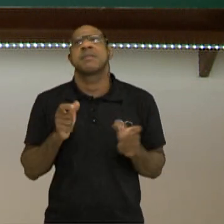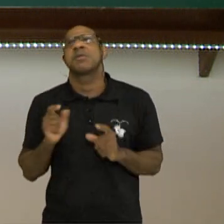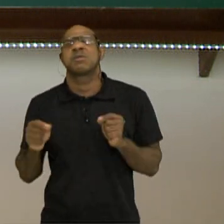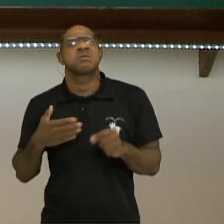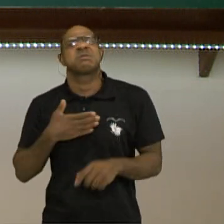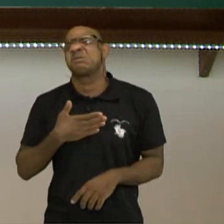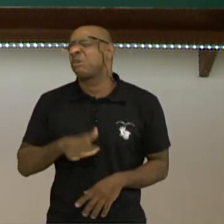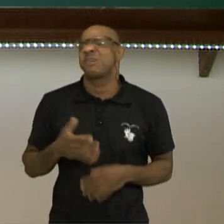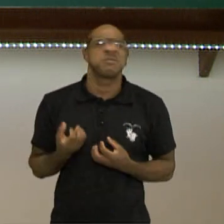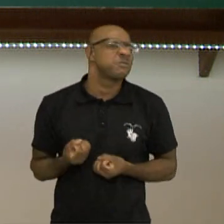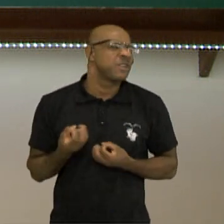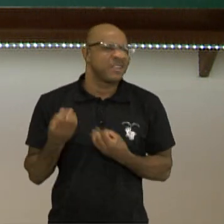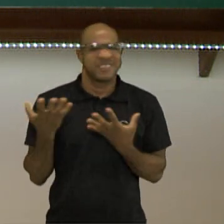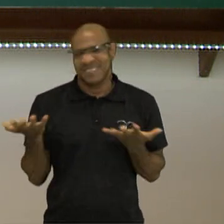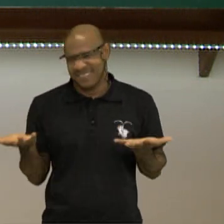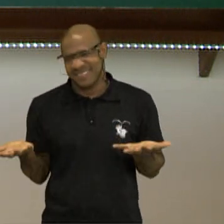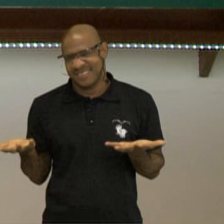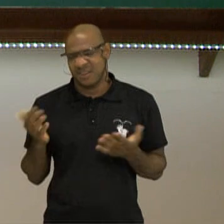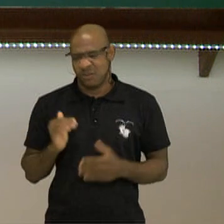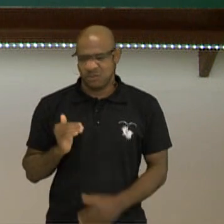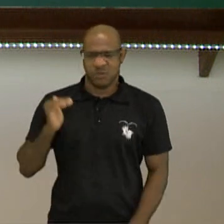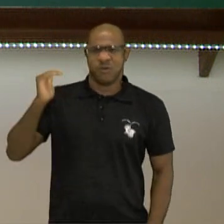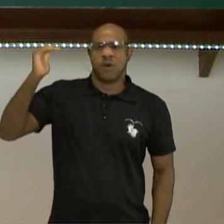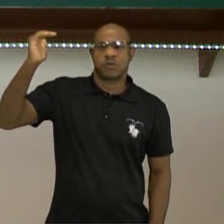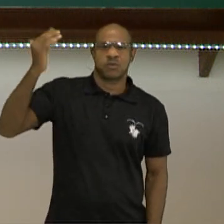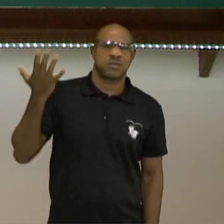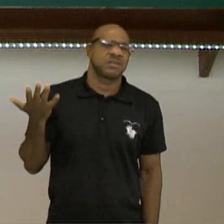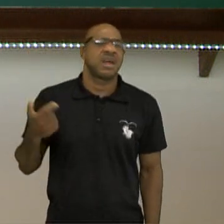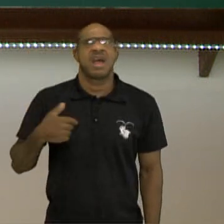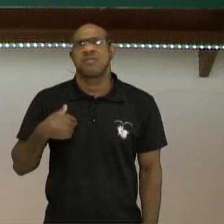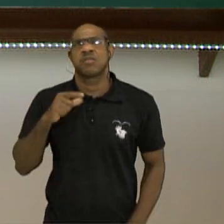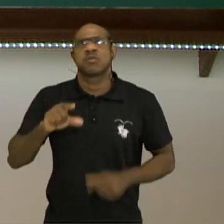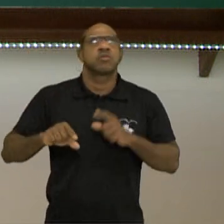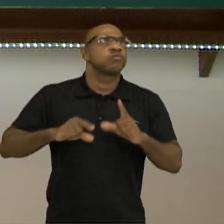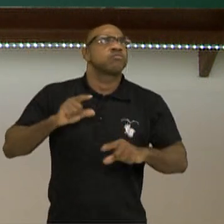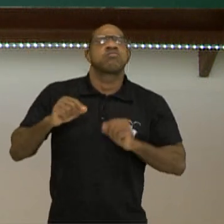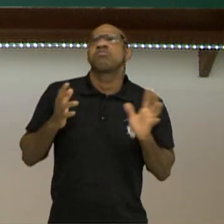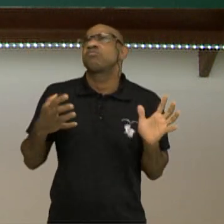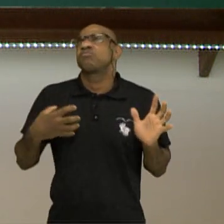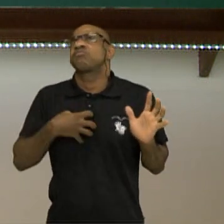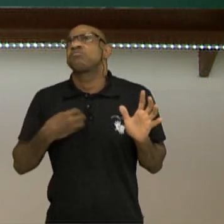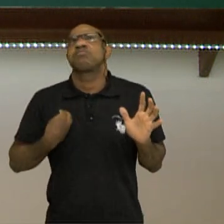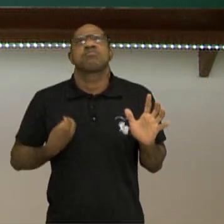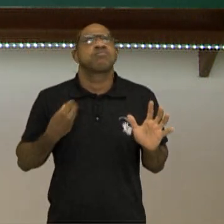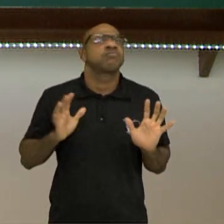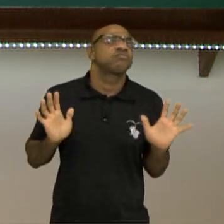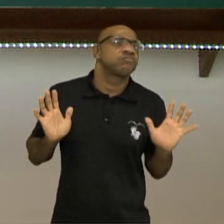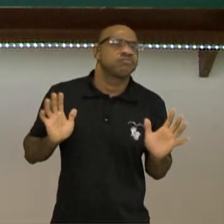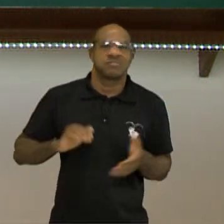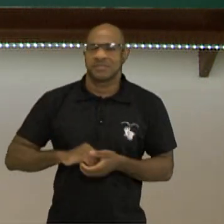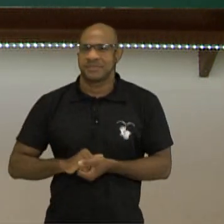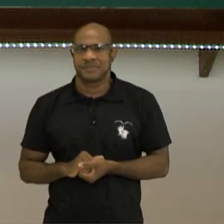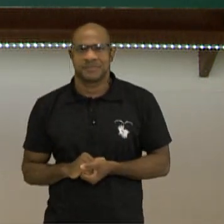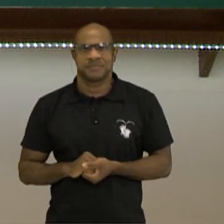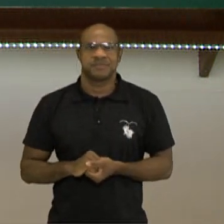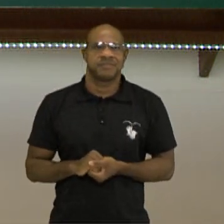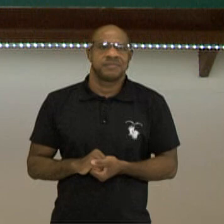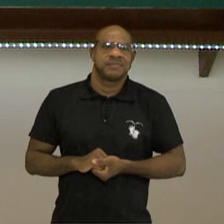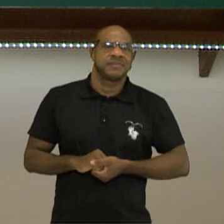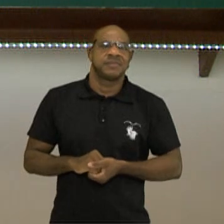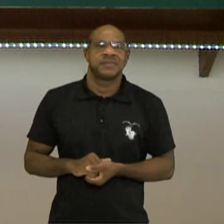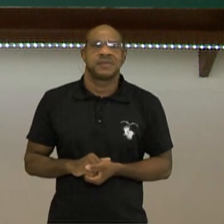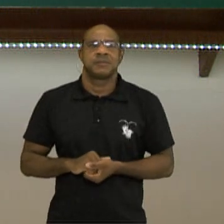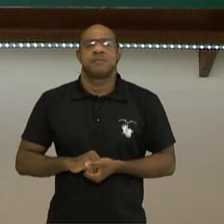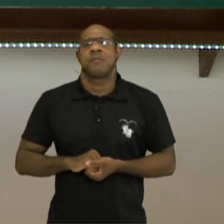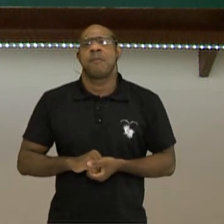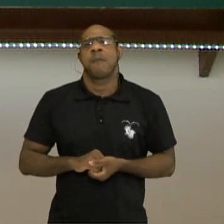gosta tanto de viajar e quando for adulto vai tomar suas próprias decisões e ficar no seu cantinho. Tip: answer thinking